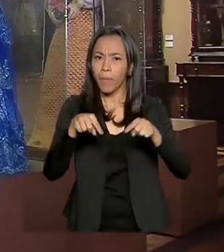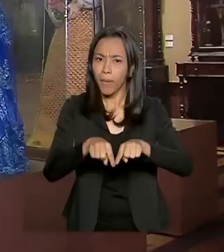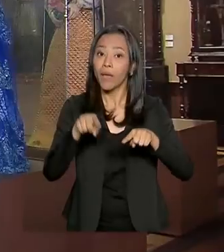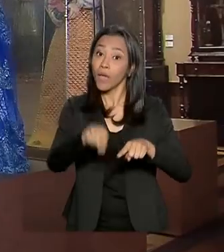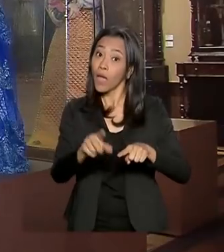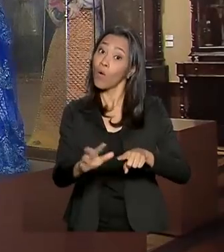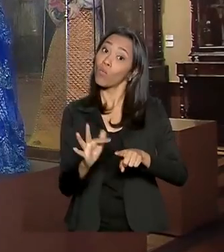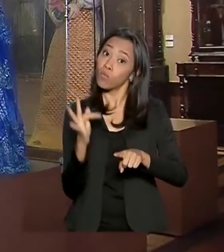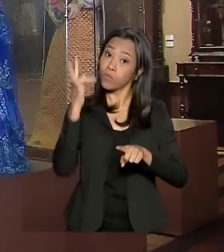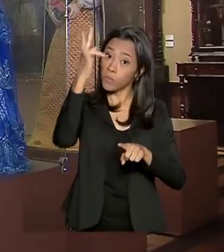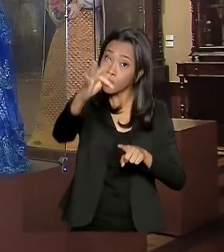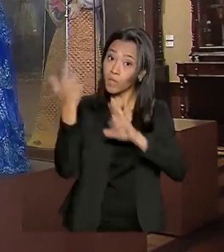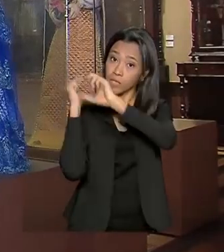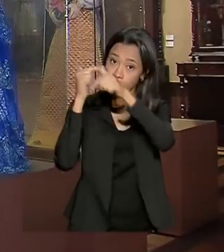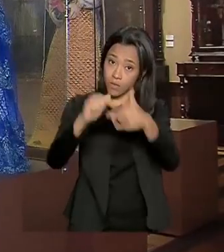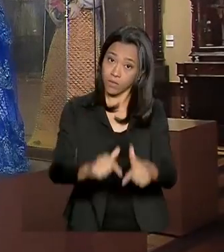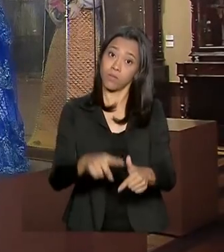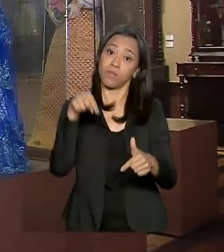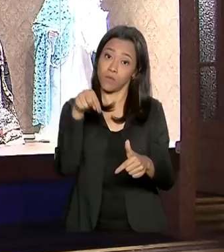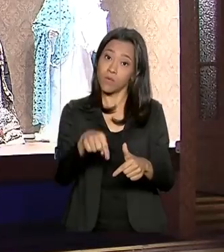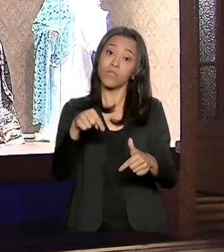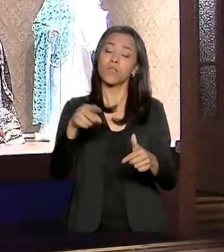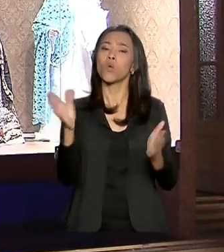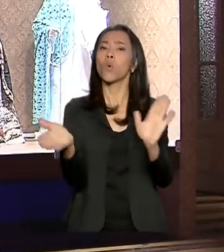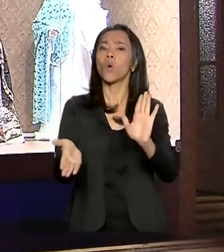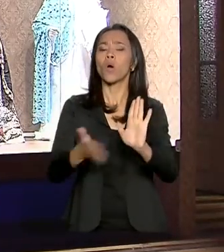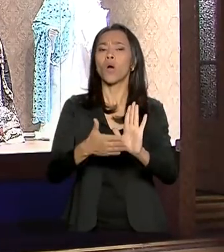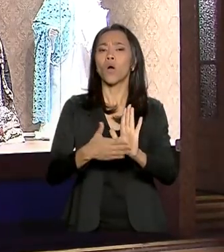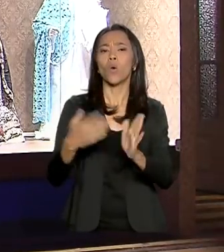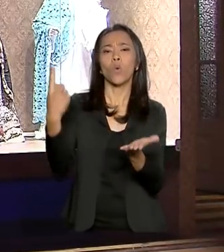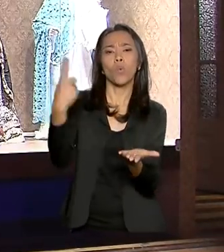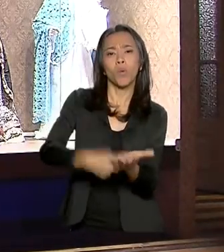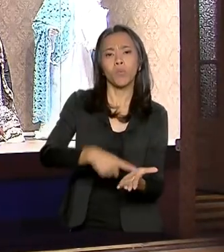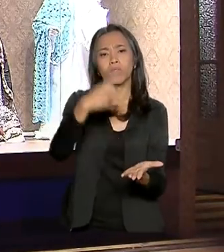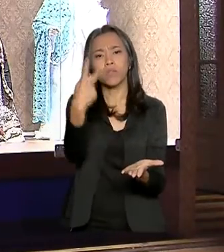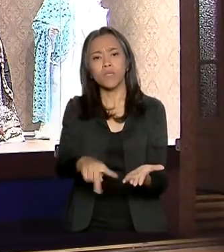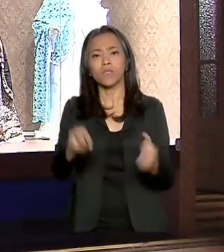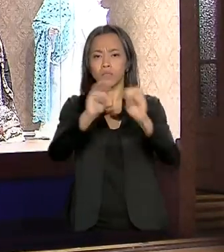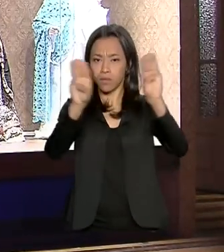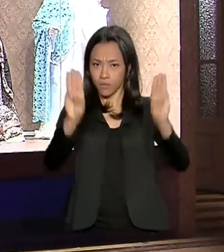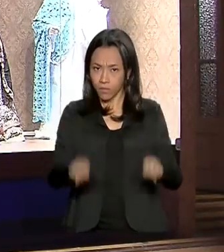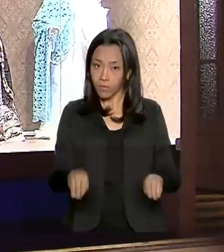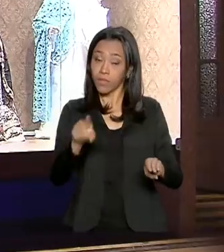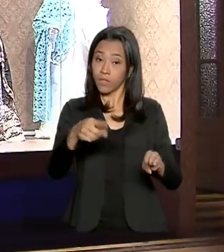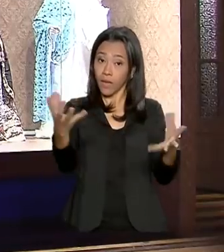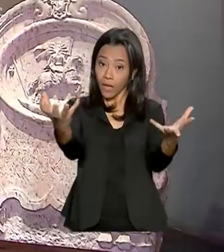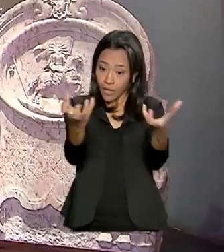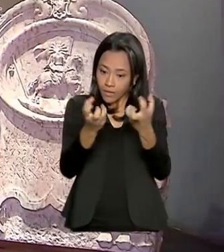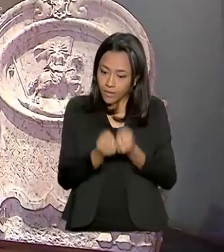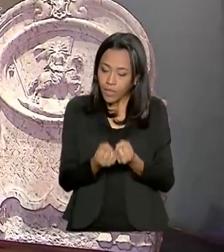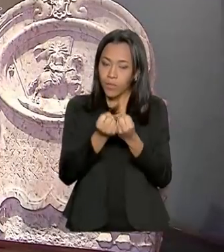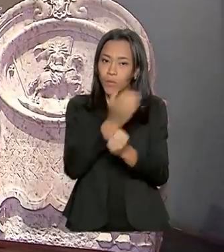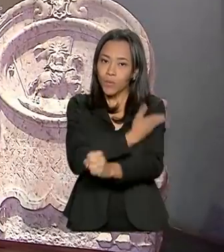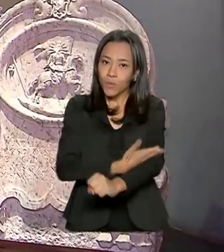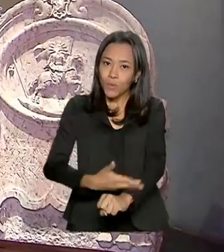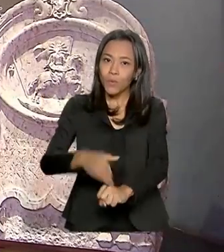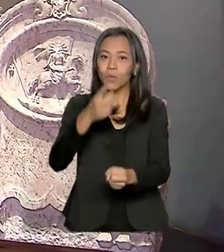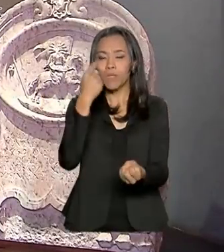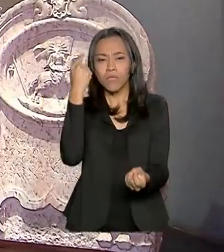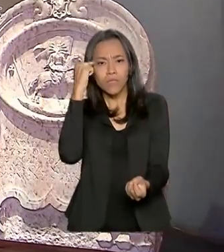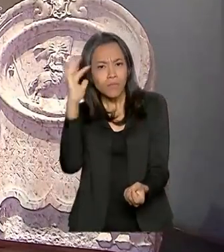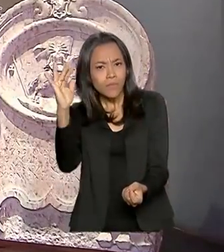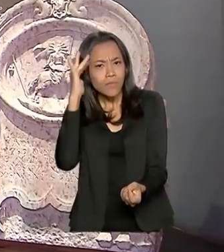que propõe um debate sobre o papel dessa instituição como centros emanadores e também receptores de costumes, práticas e